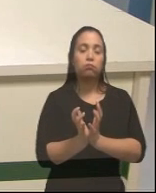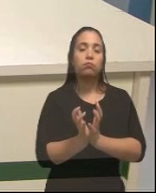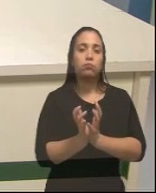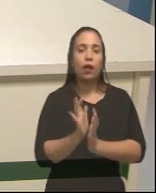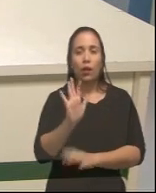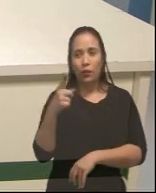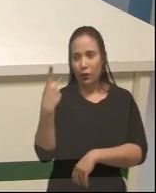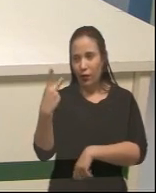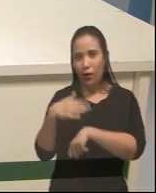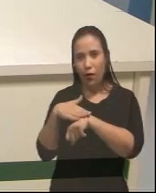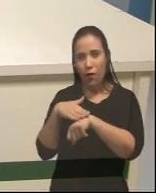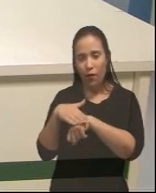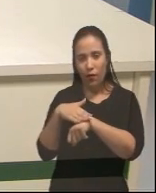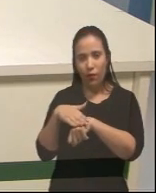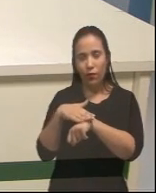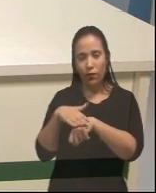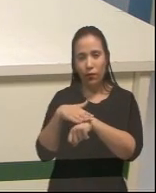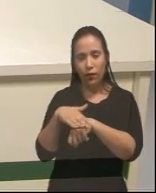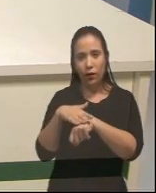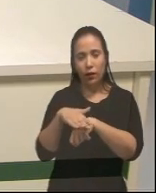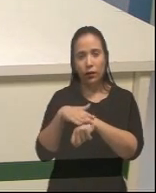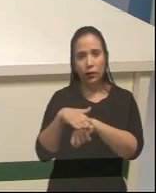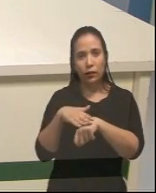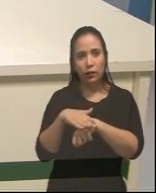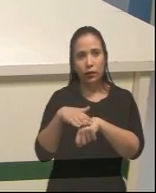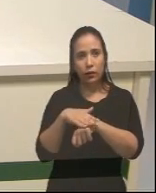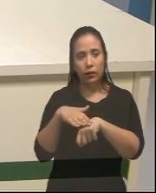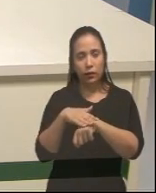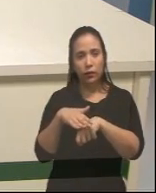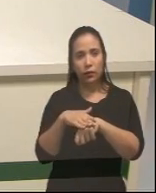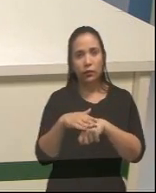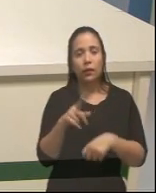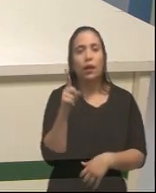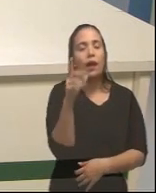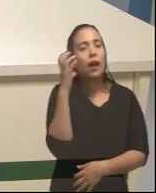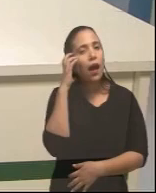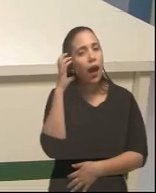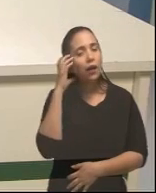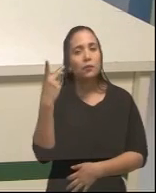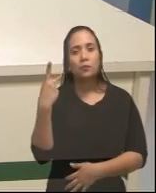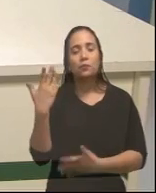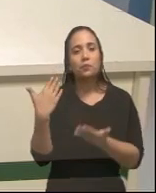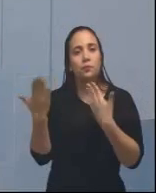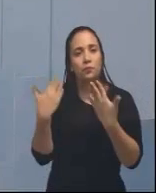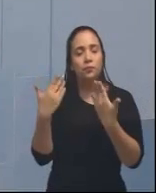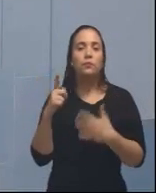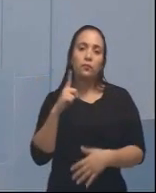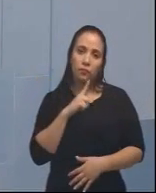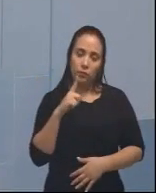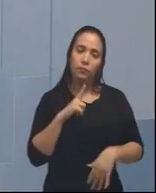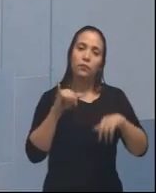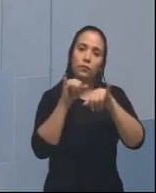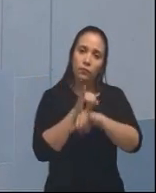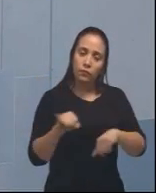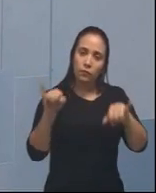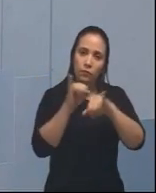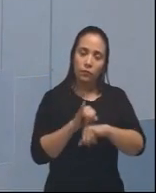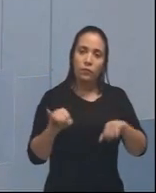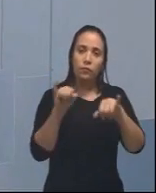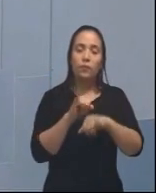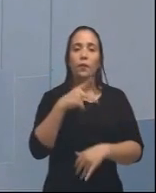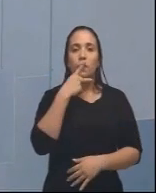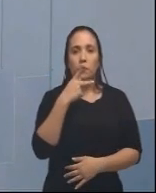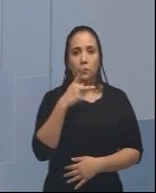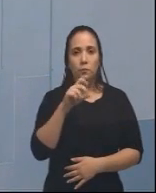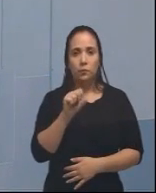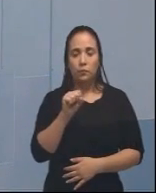gente conversa em outros programas e nos nossos programas de rádio que eu e você participamos. Tem um discurso pró-mercado do